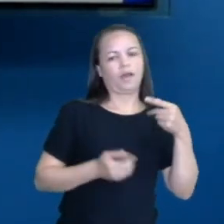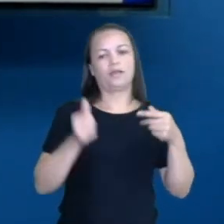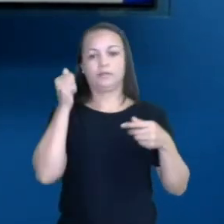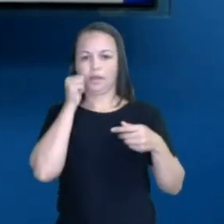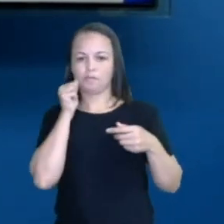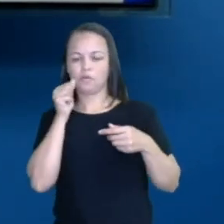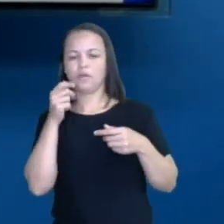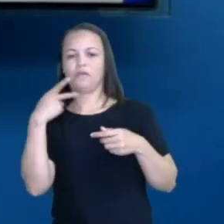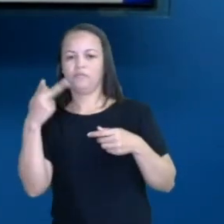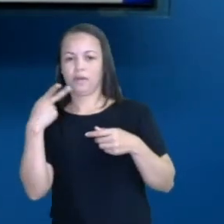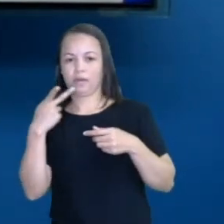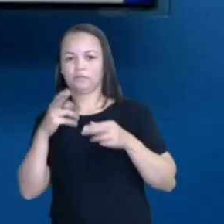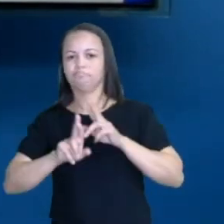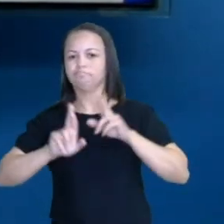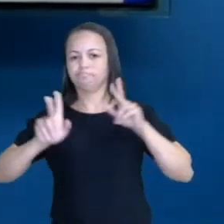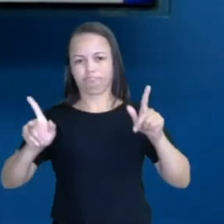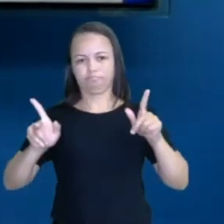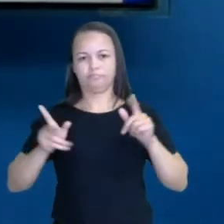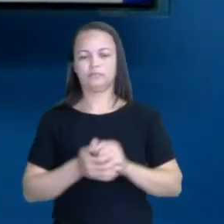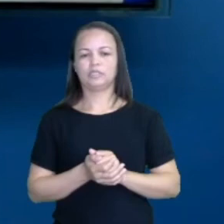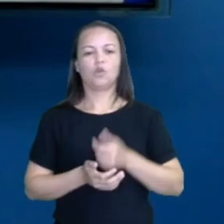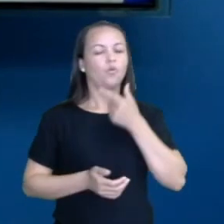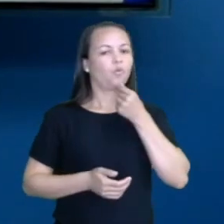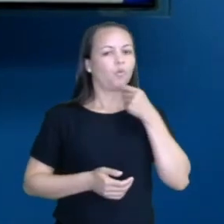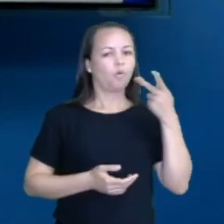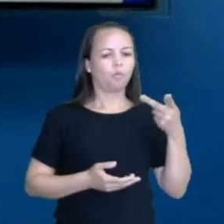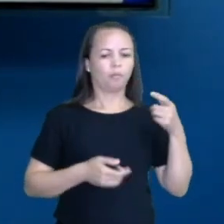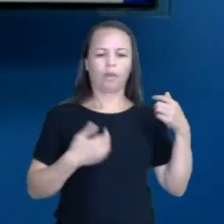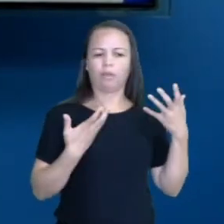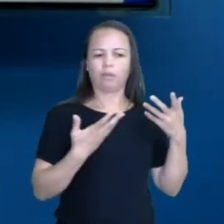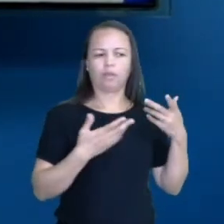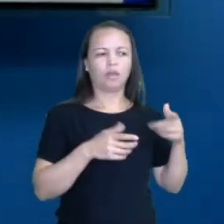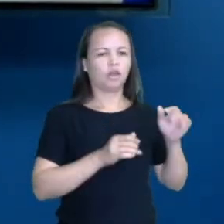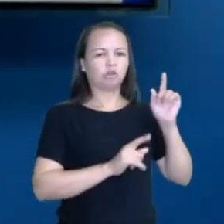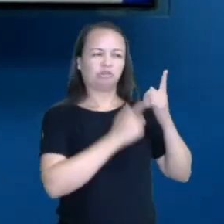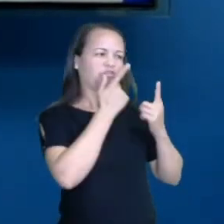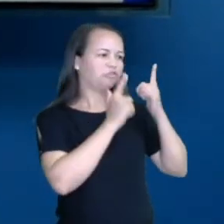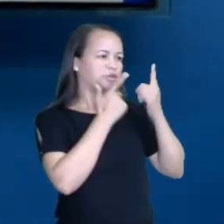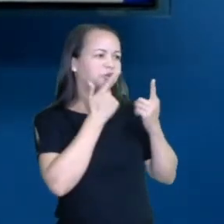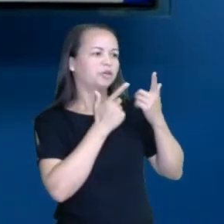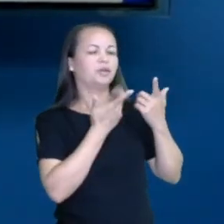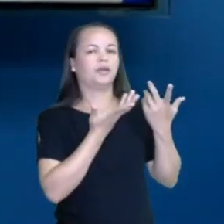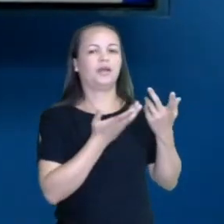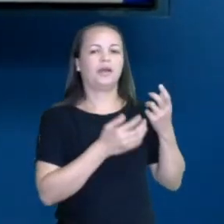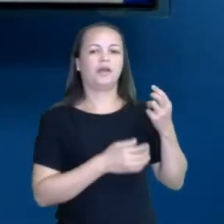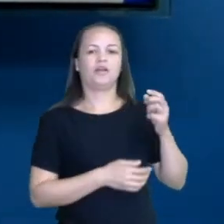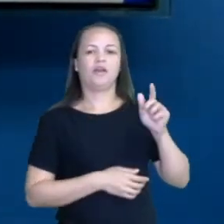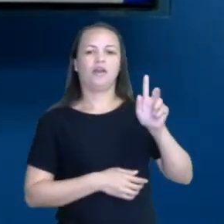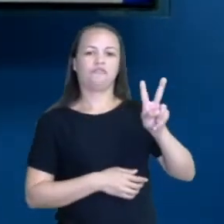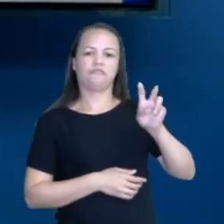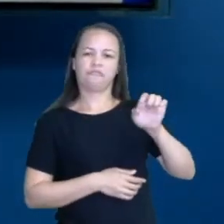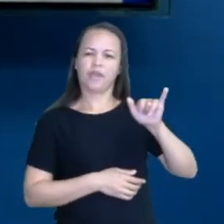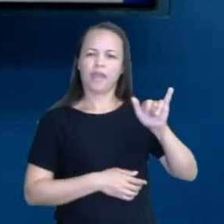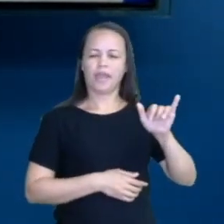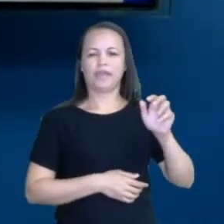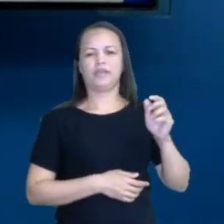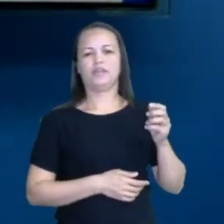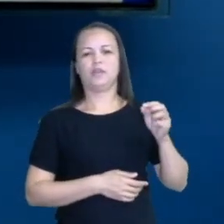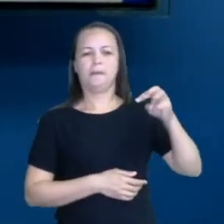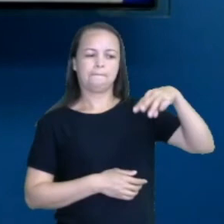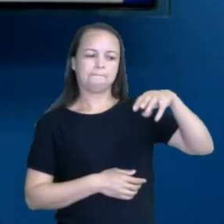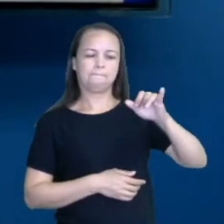falar. O homem, percebam, ó, uma linguagem mais despojada, cheia de gíria. Véi, mina, maneira,